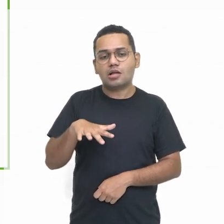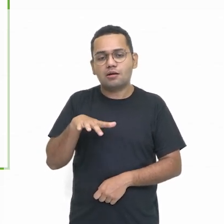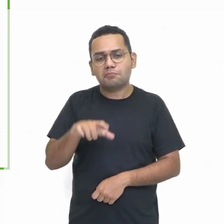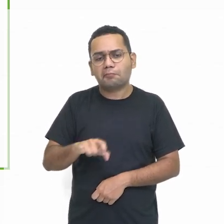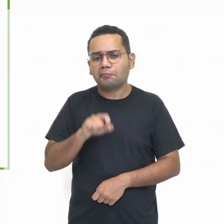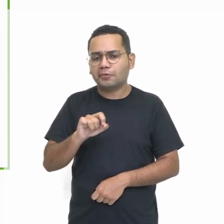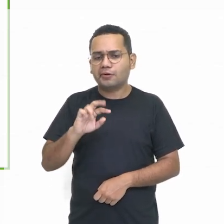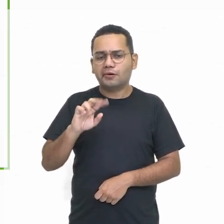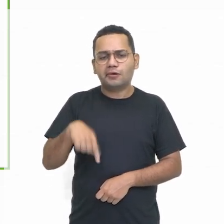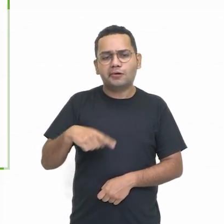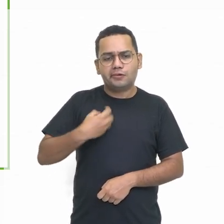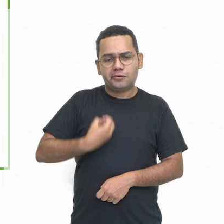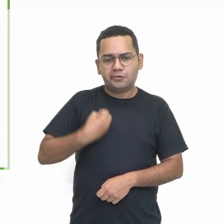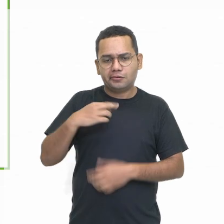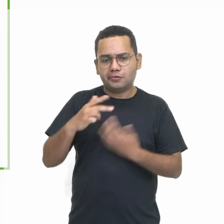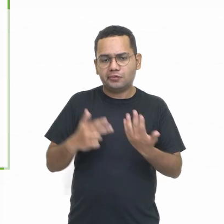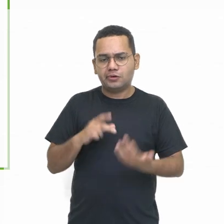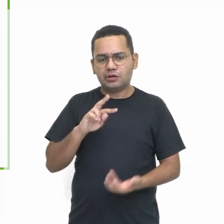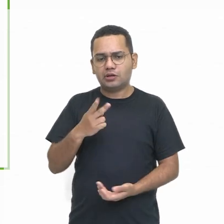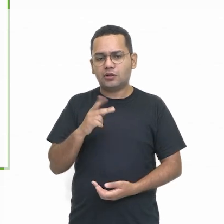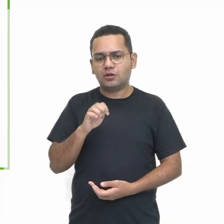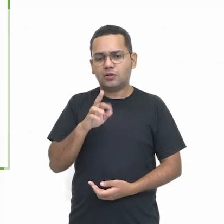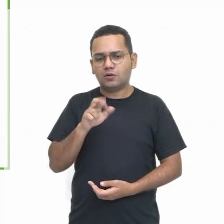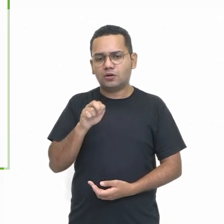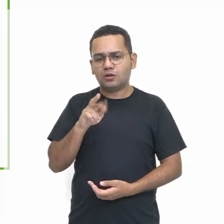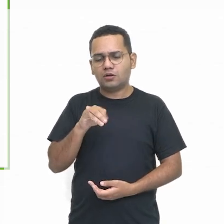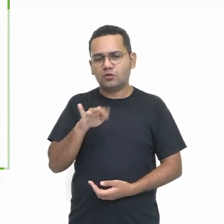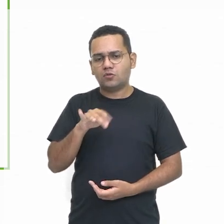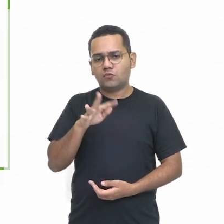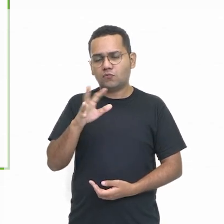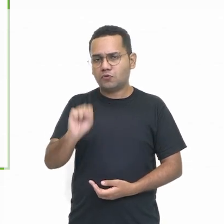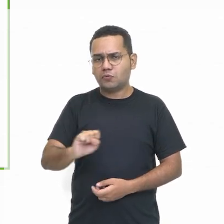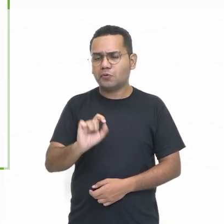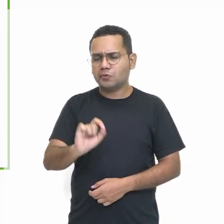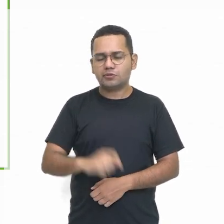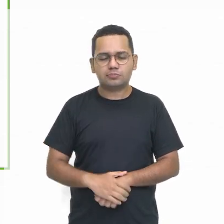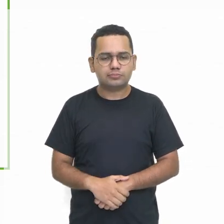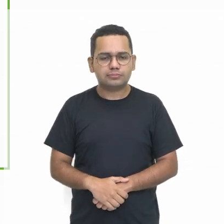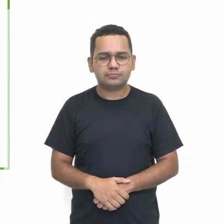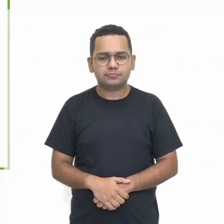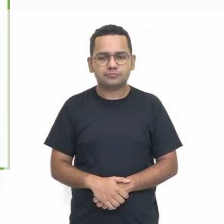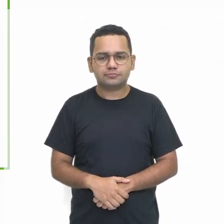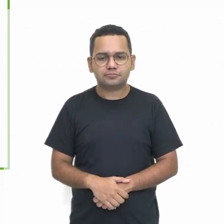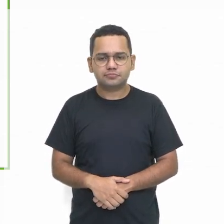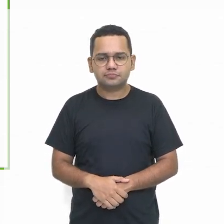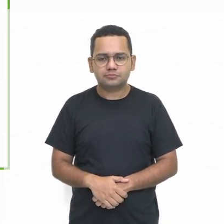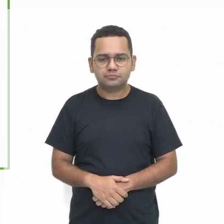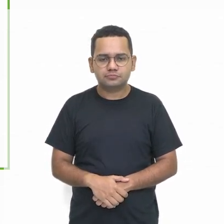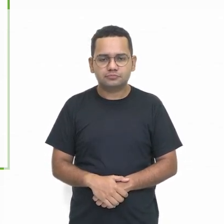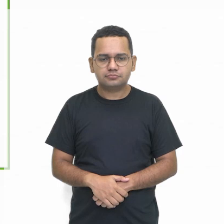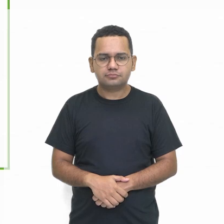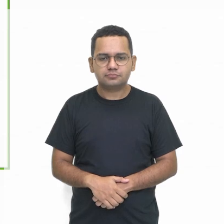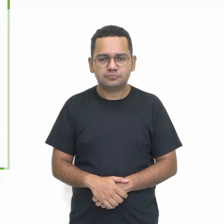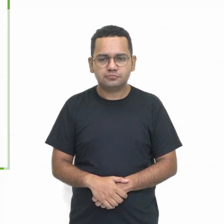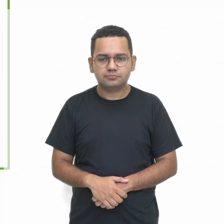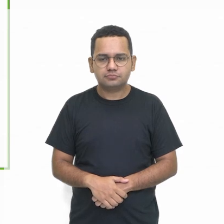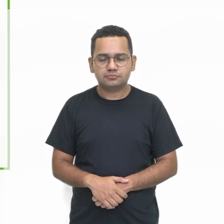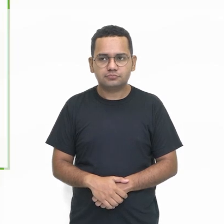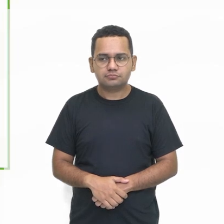eram organismos heterotróficos ou heterótrofos, ou seja, eles absorviam